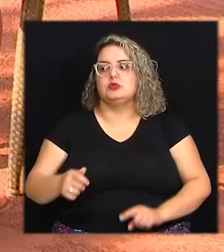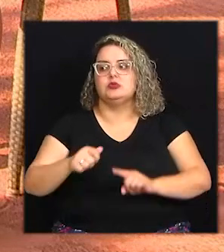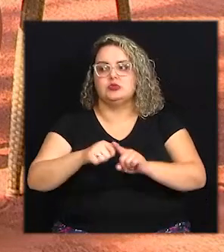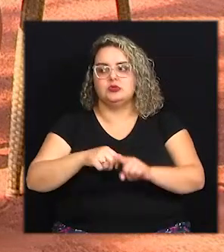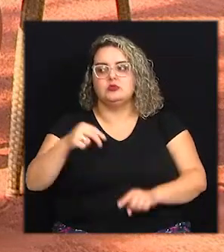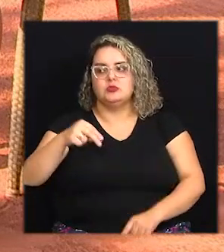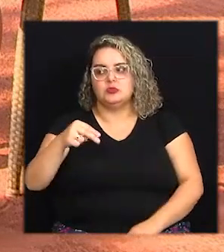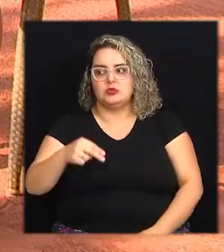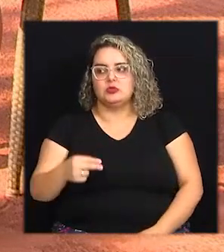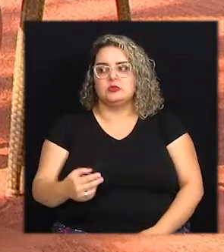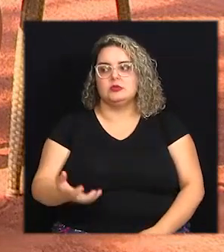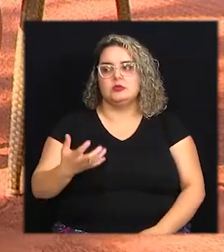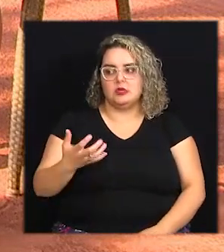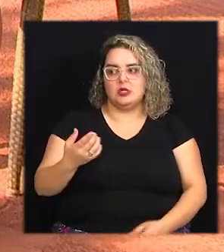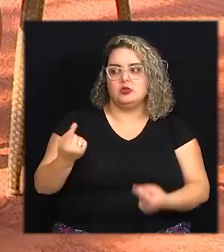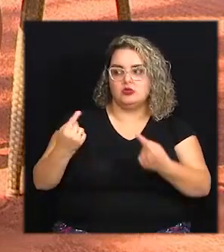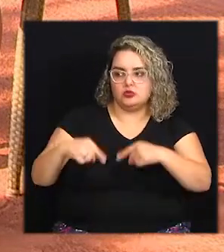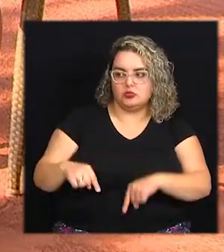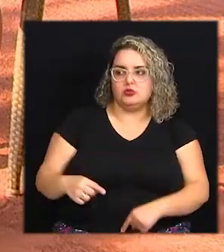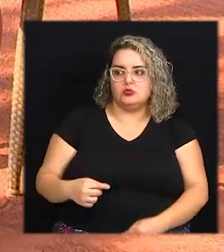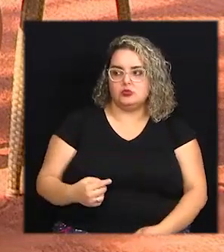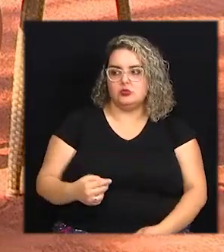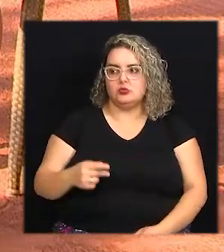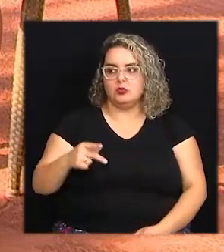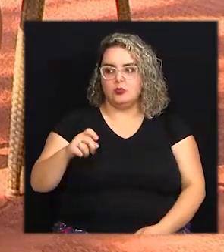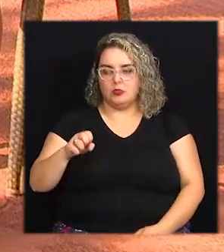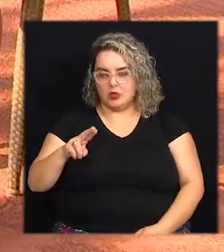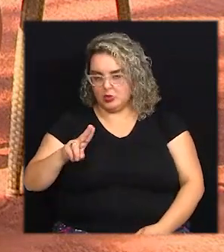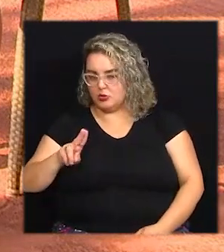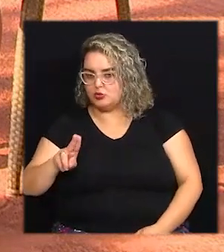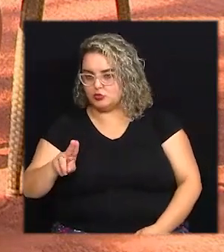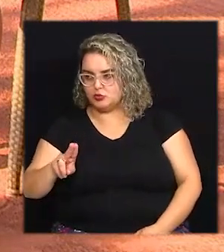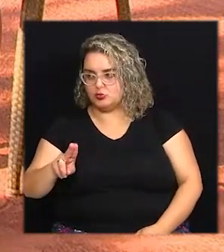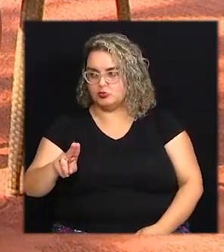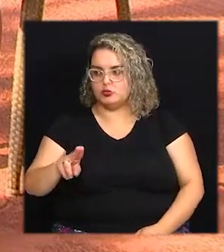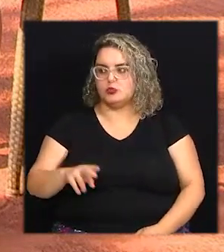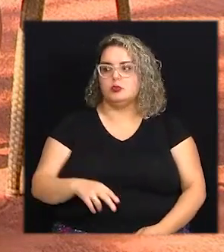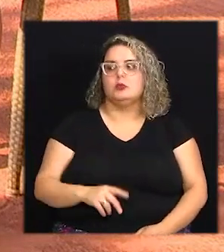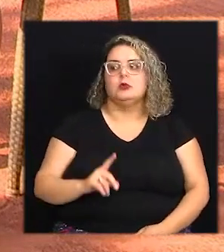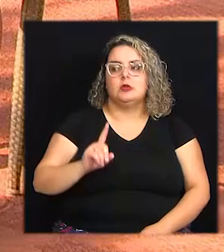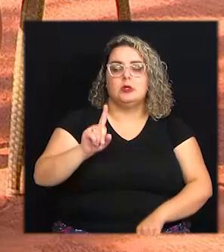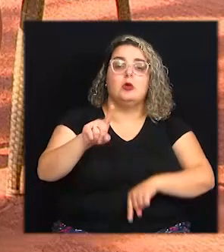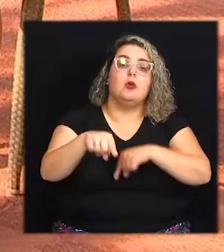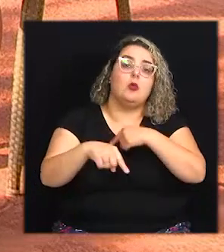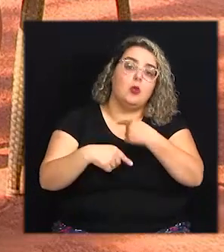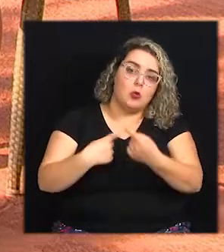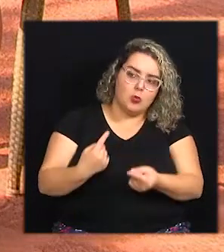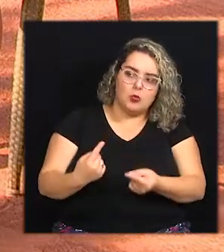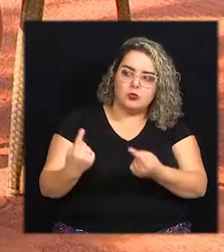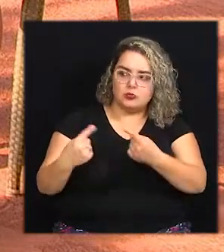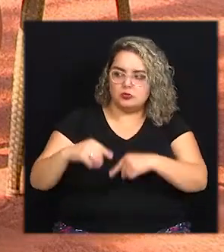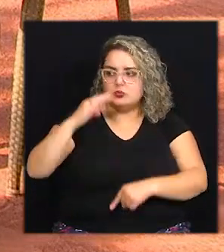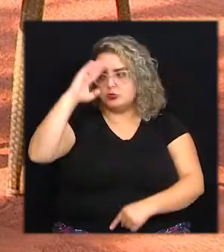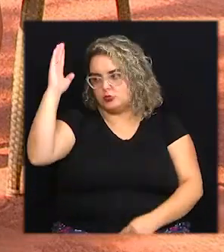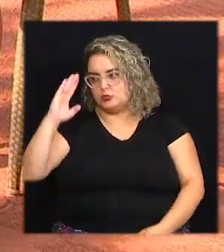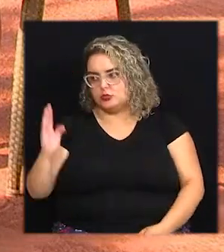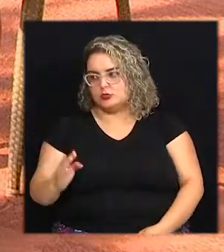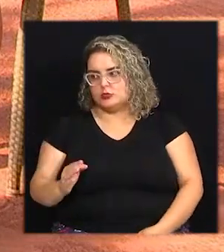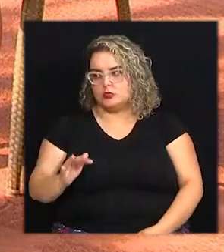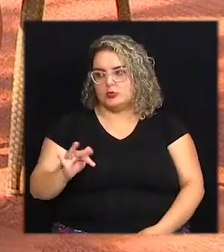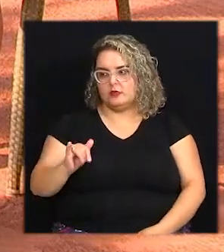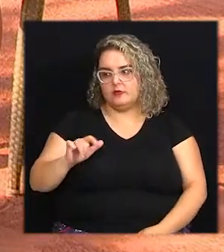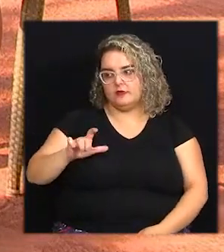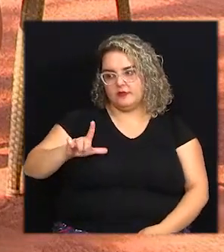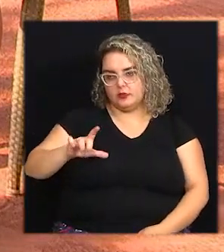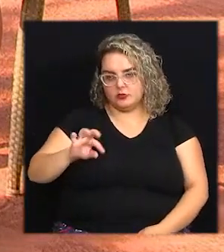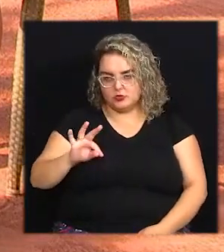mês de novembro também pretendo jogar 2 torneios que vão ter no Peru. E vão ter outros torneios também no Brasil,